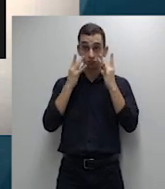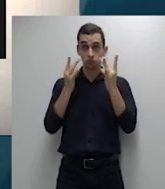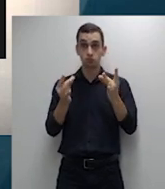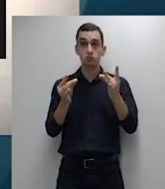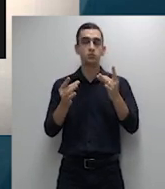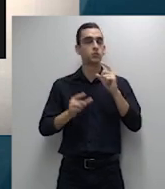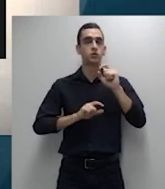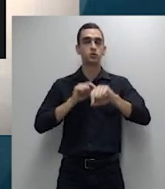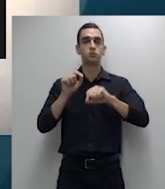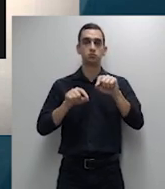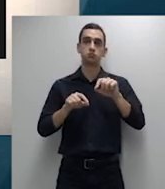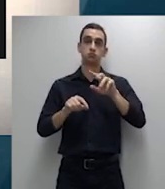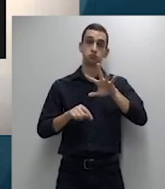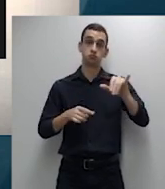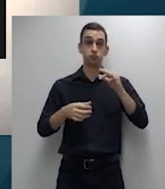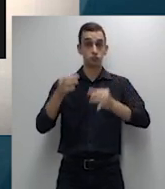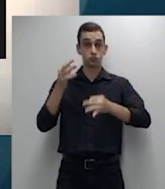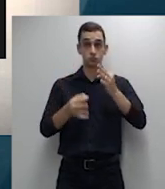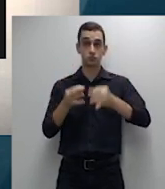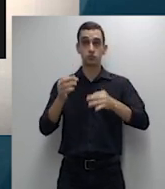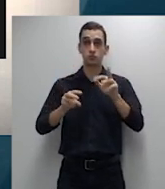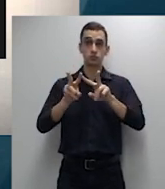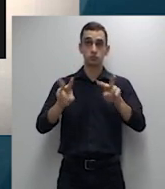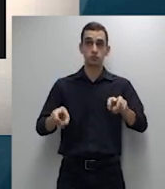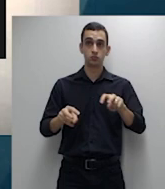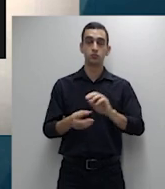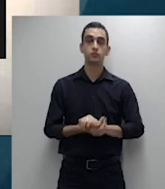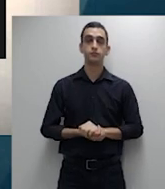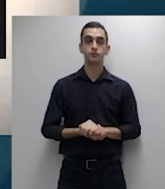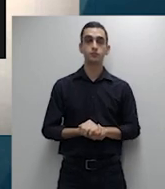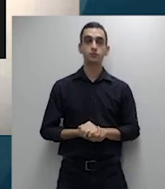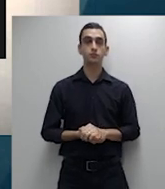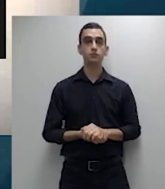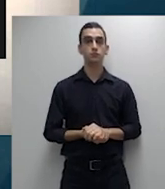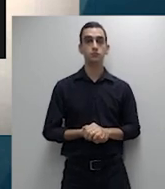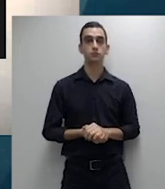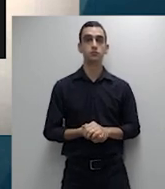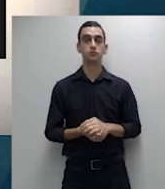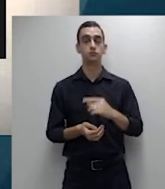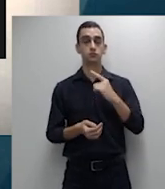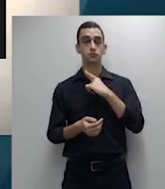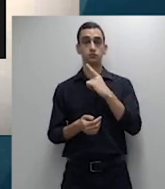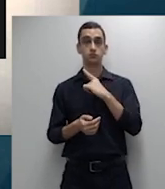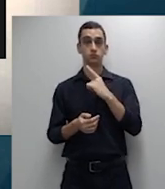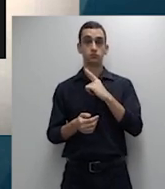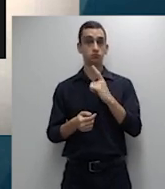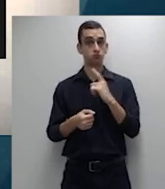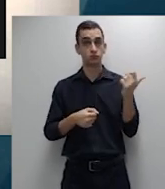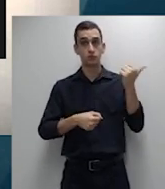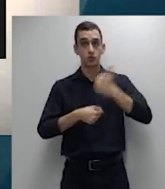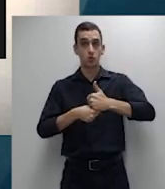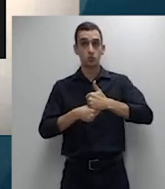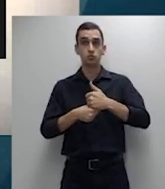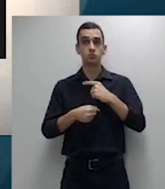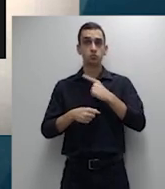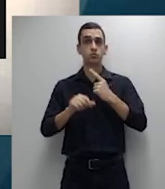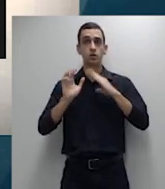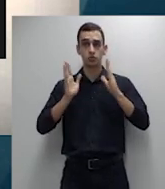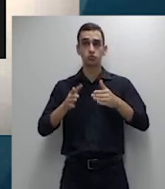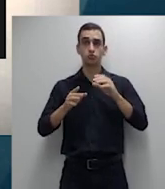explícito a respeito do versículo já foi feito e pelo próprio